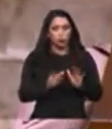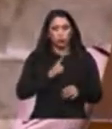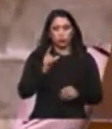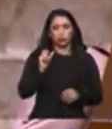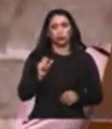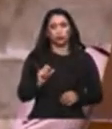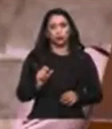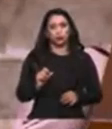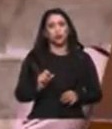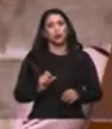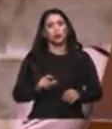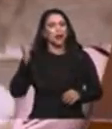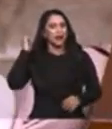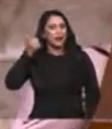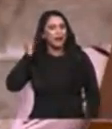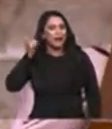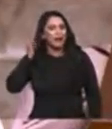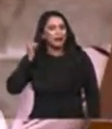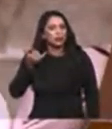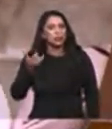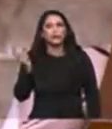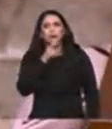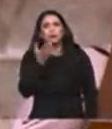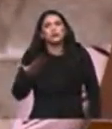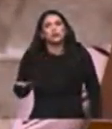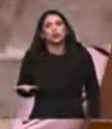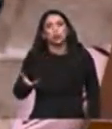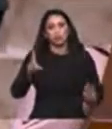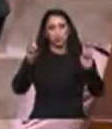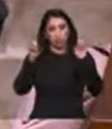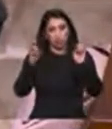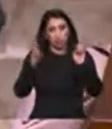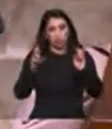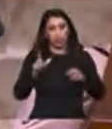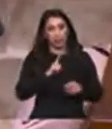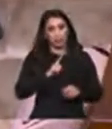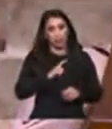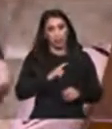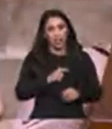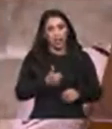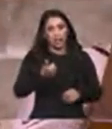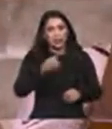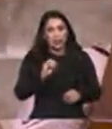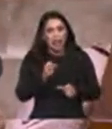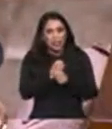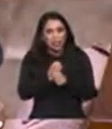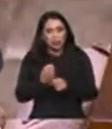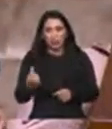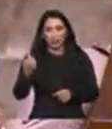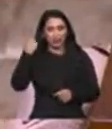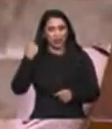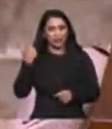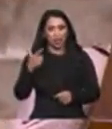uma narrativa fictícia a esse respeito. Nós temos sempre que passar uma década atrás, que as pessoas não